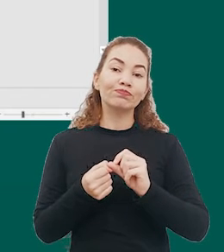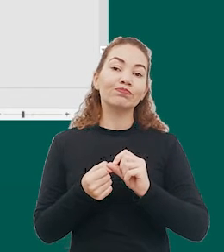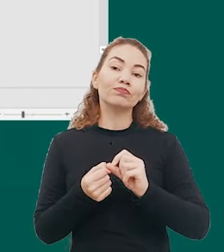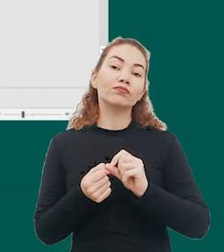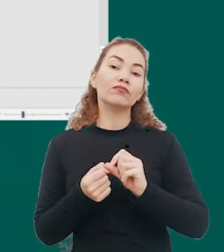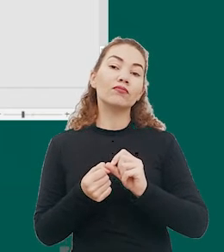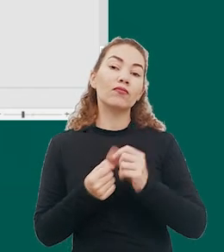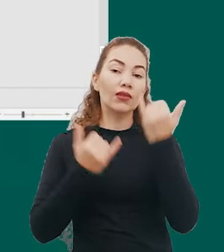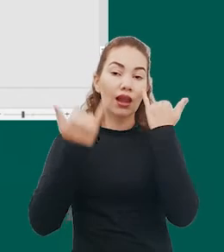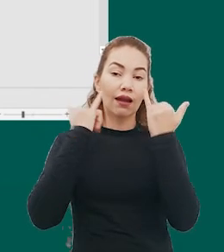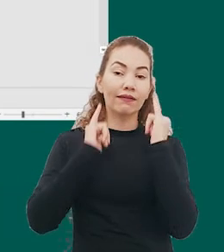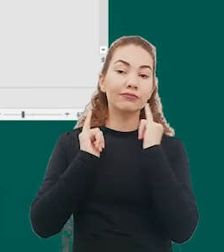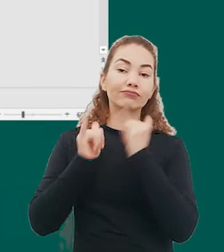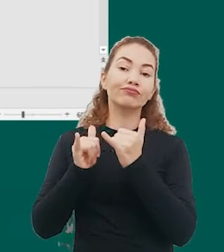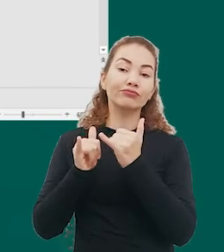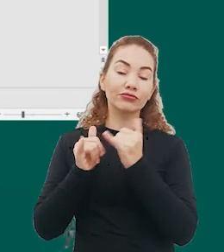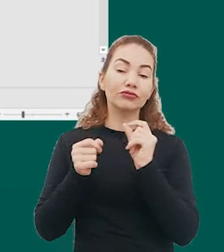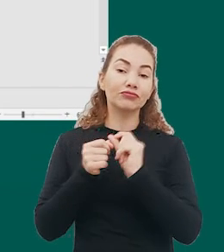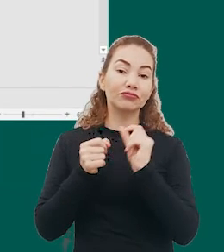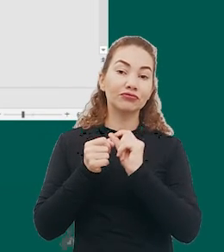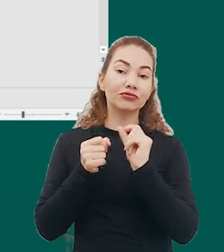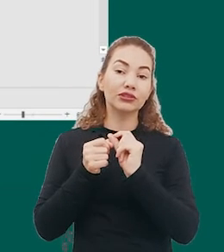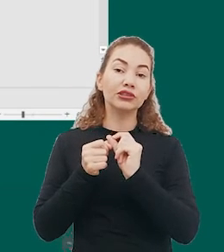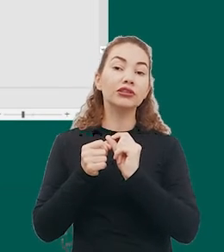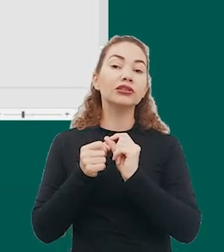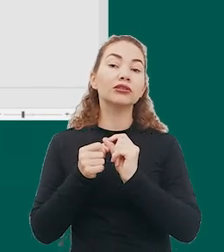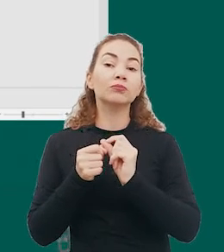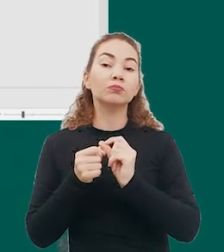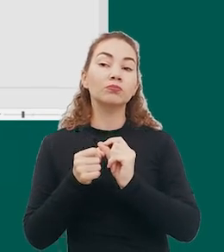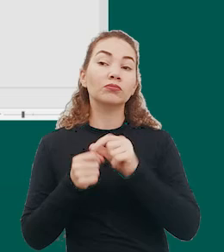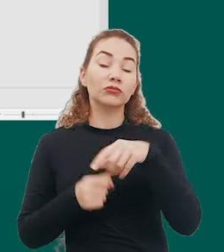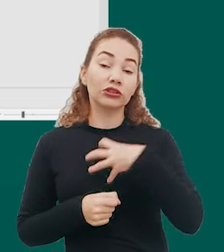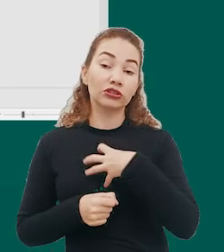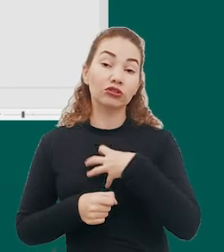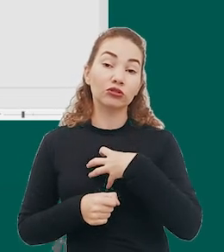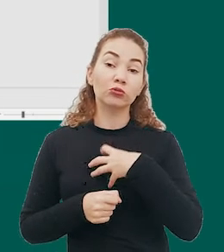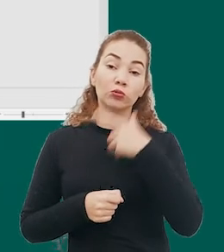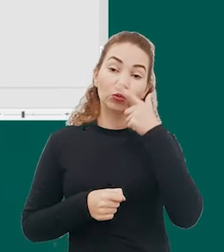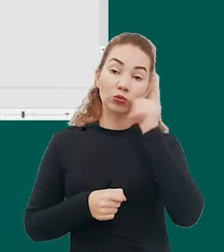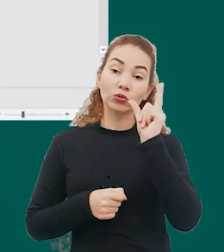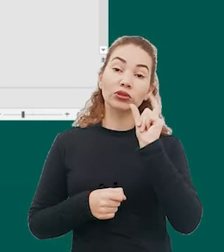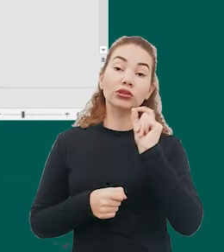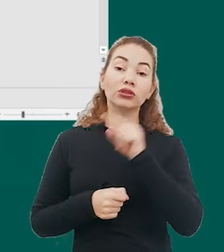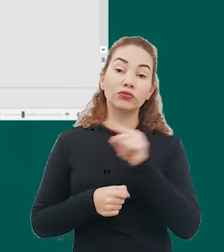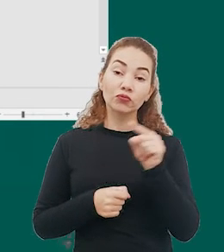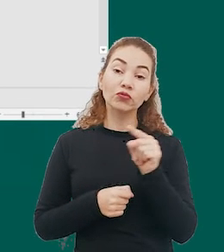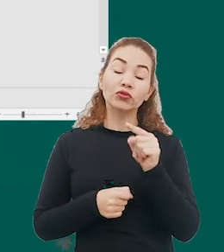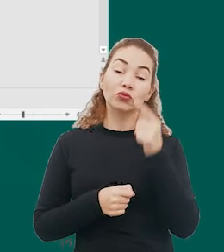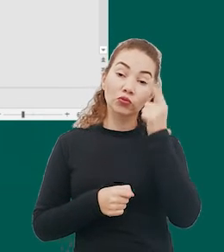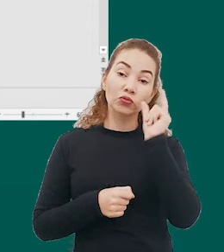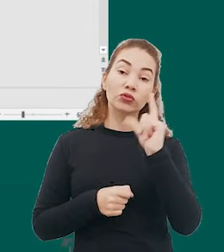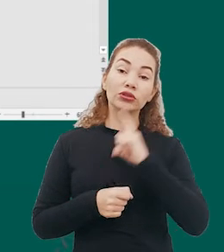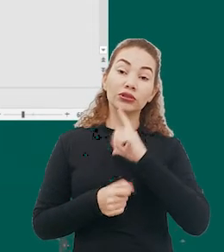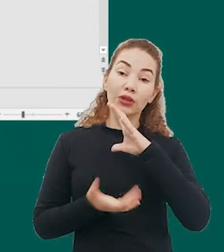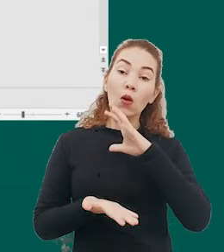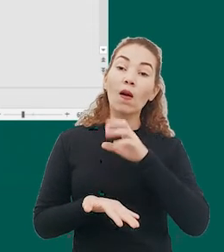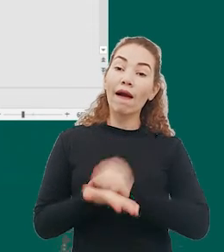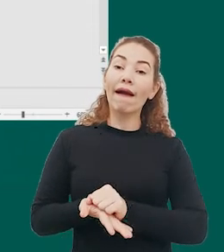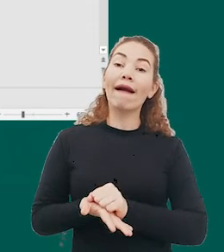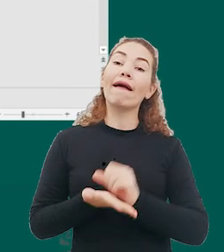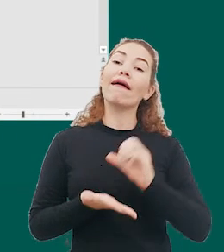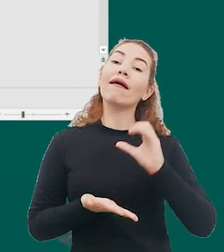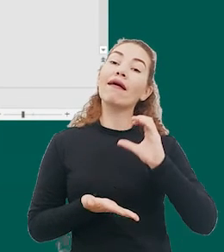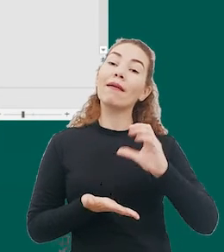a informação, mandando as informações, e desta forma vocês vão ter, então, o cadastro